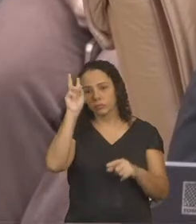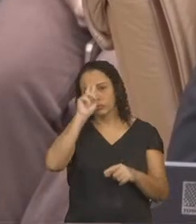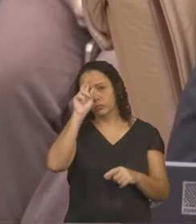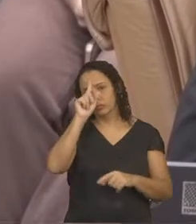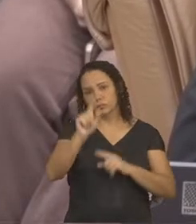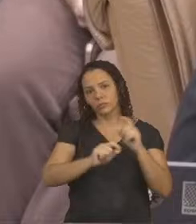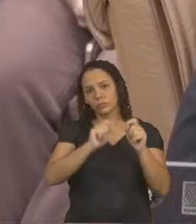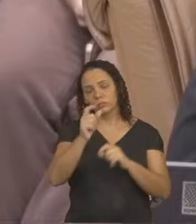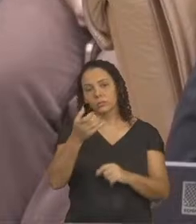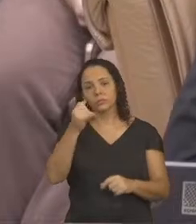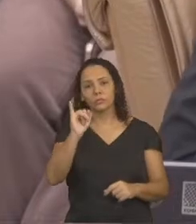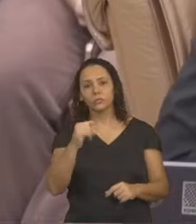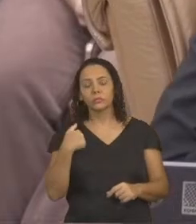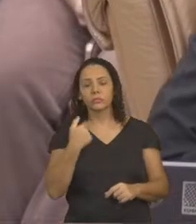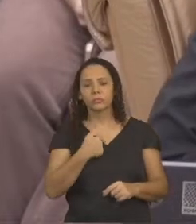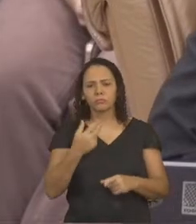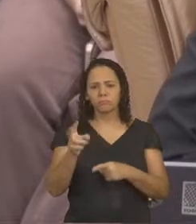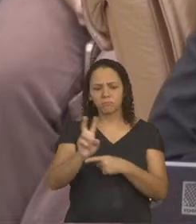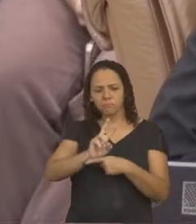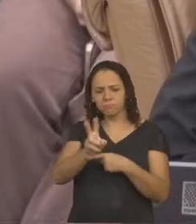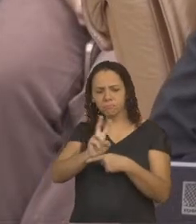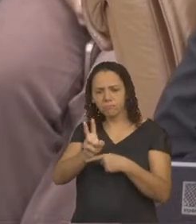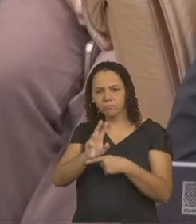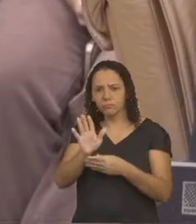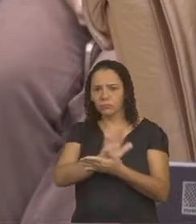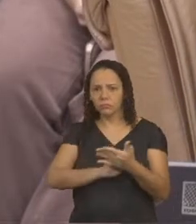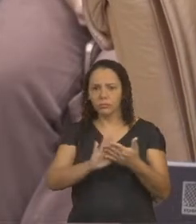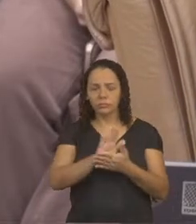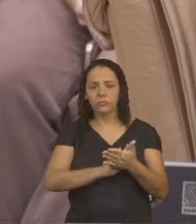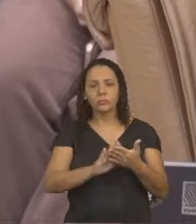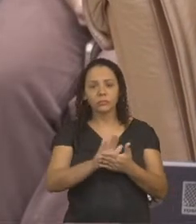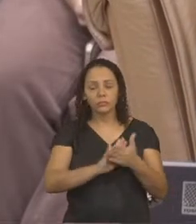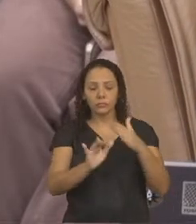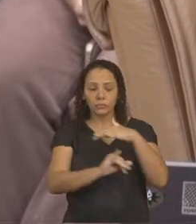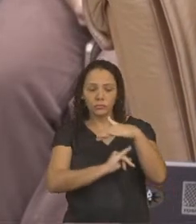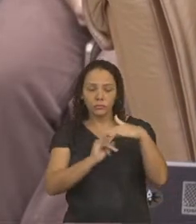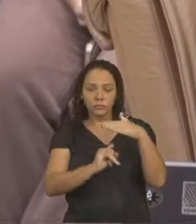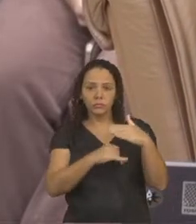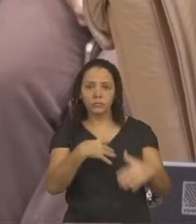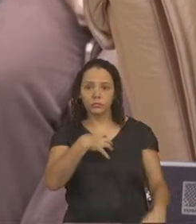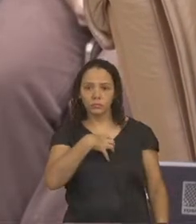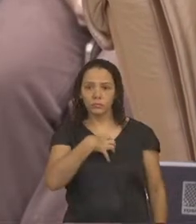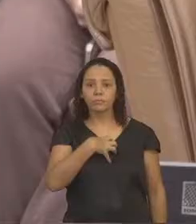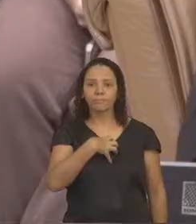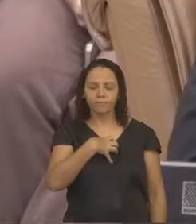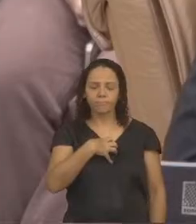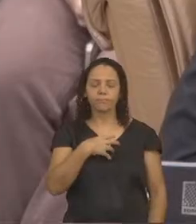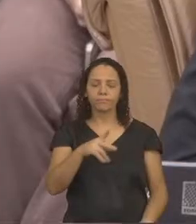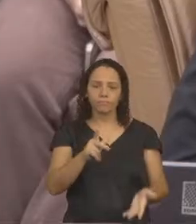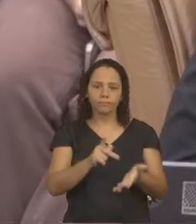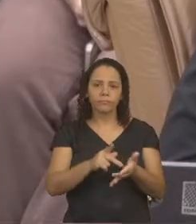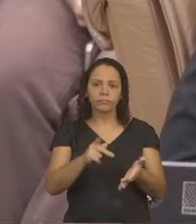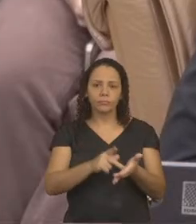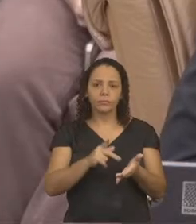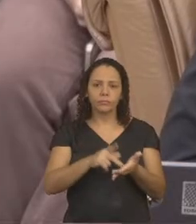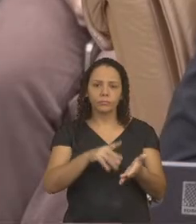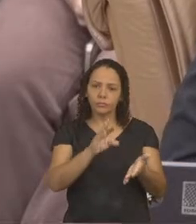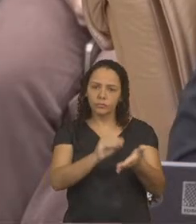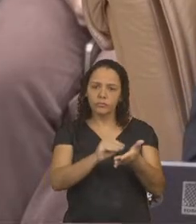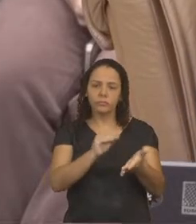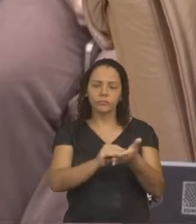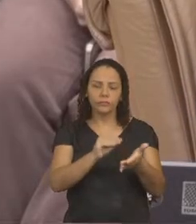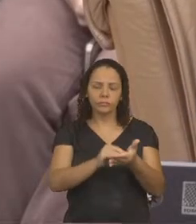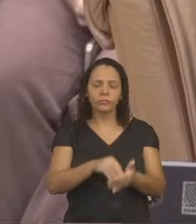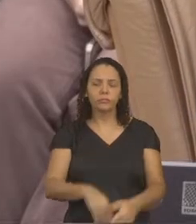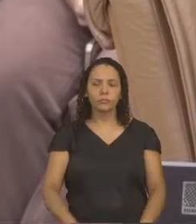não começarmos a fiscalizar a execução dessas emendas, essas entidades vão sentir de forma muito severa a falta desses